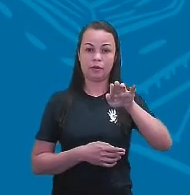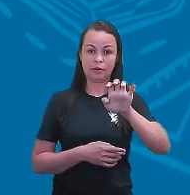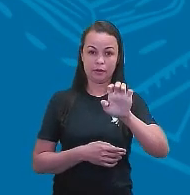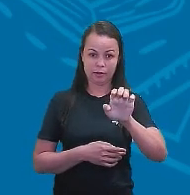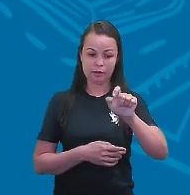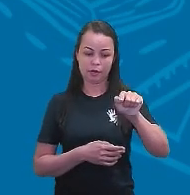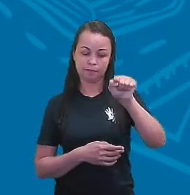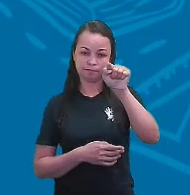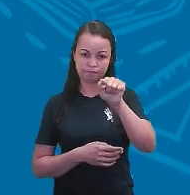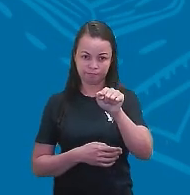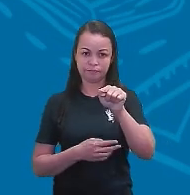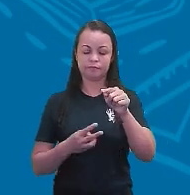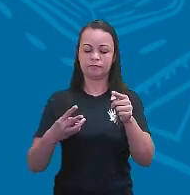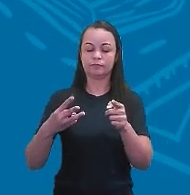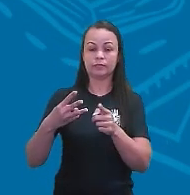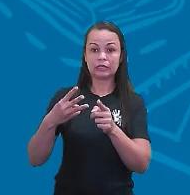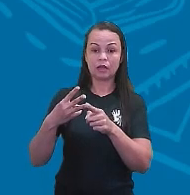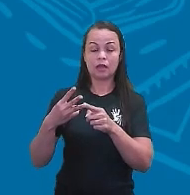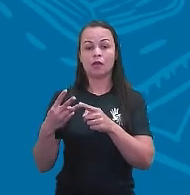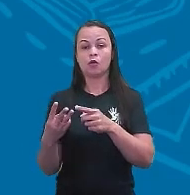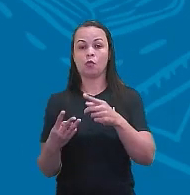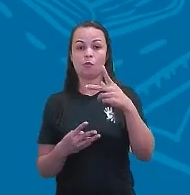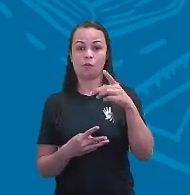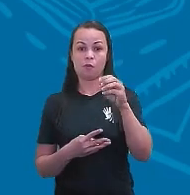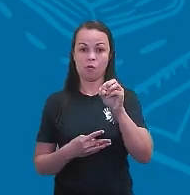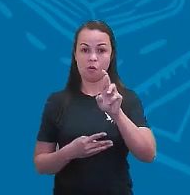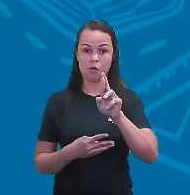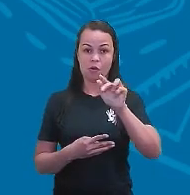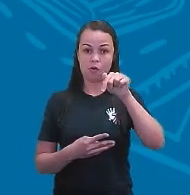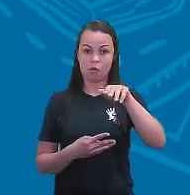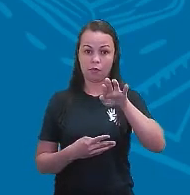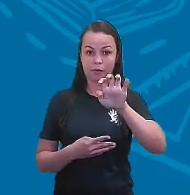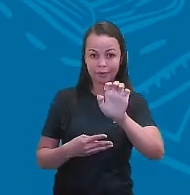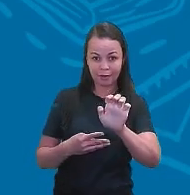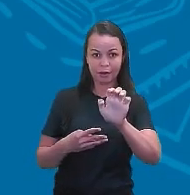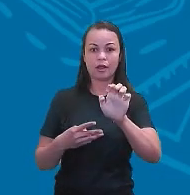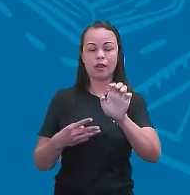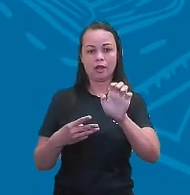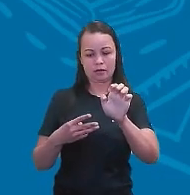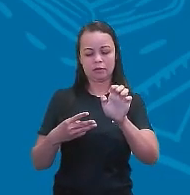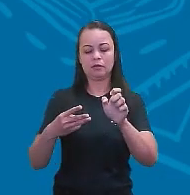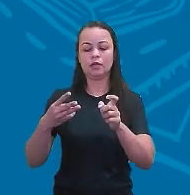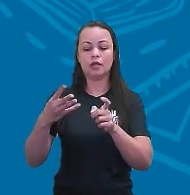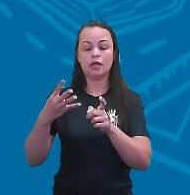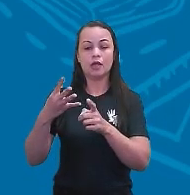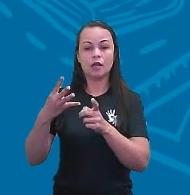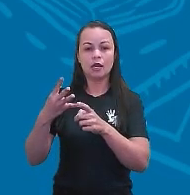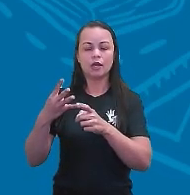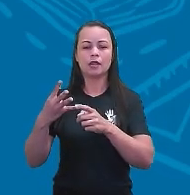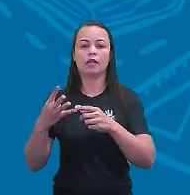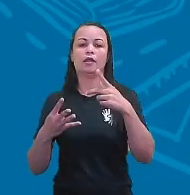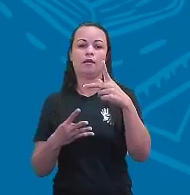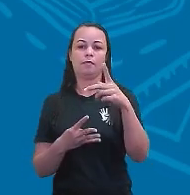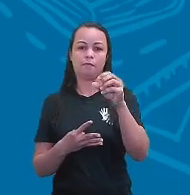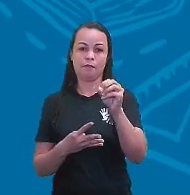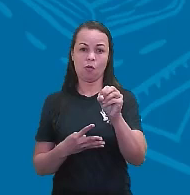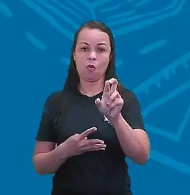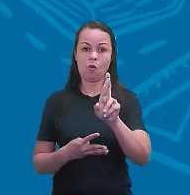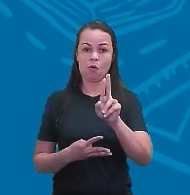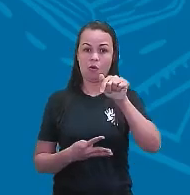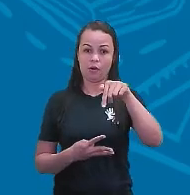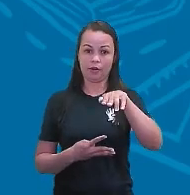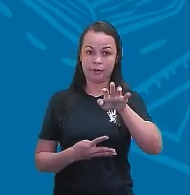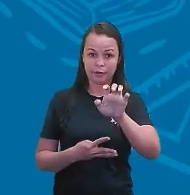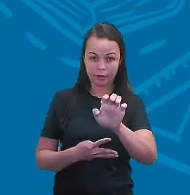acento. Depois, o porquê juntinho e sem acento. E por último, o porquê